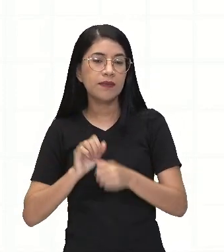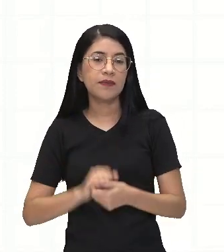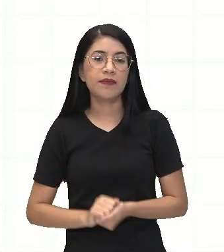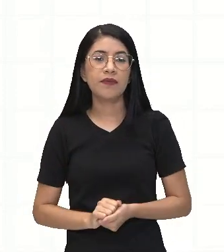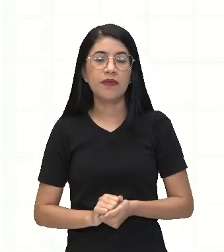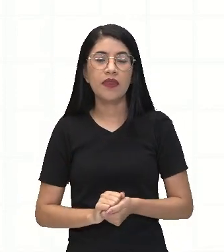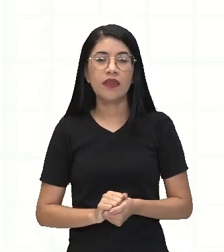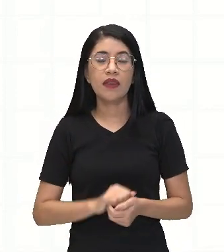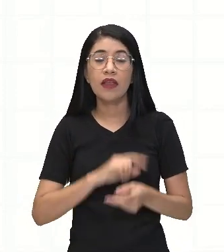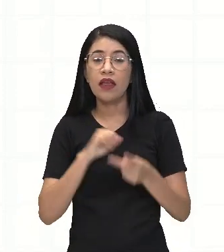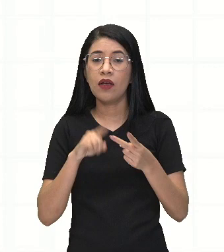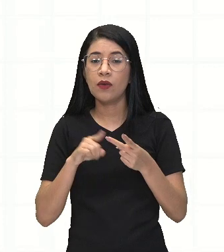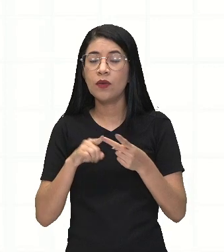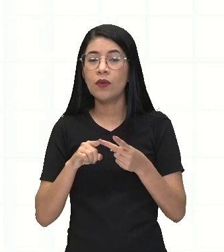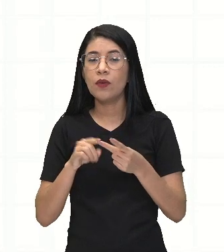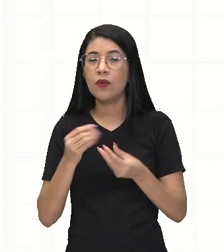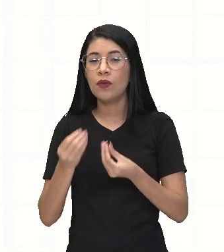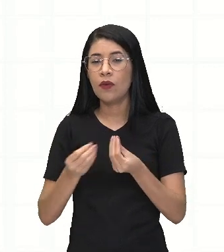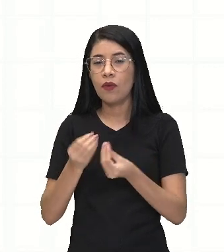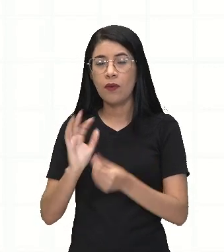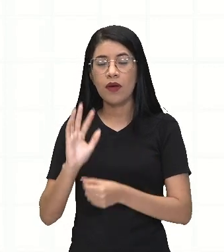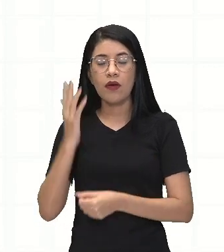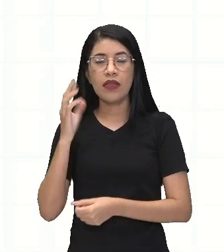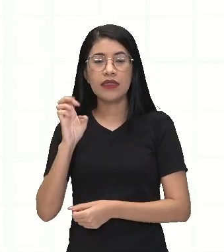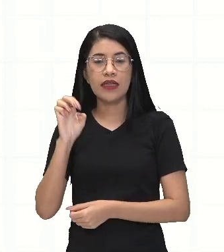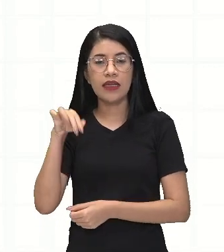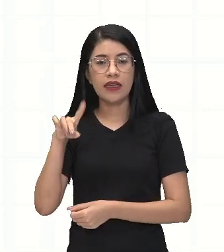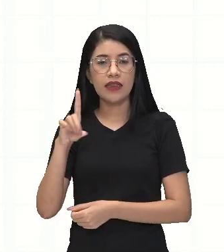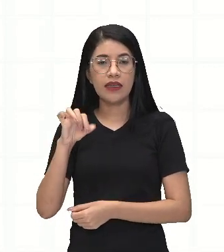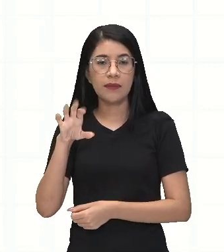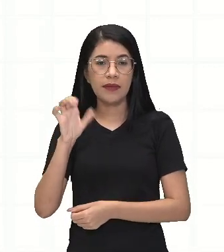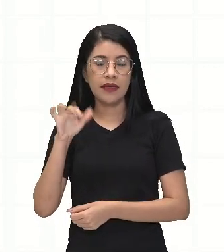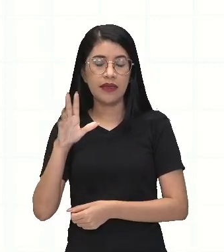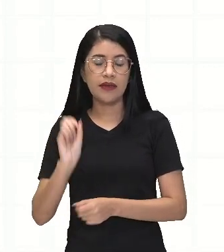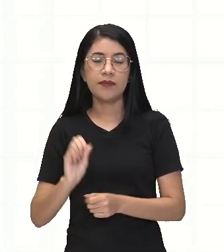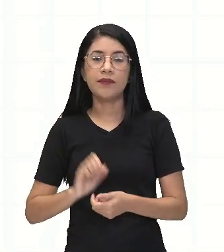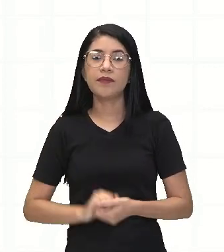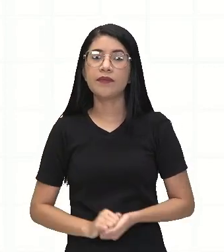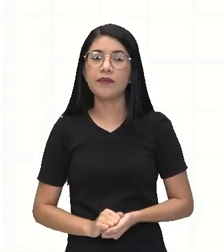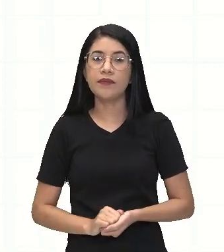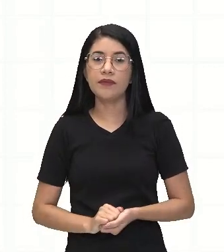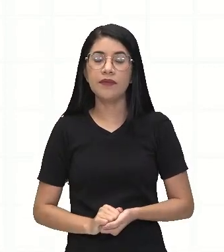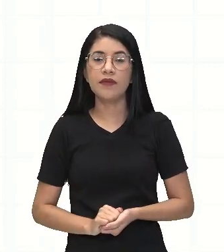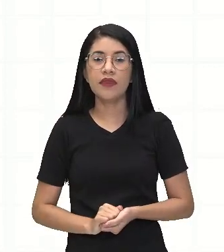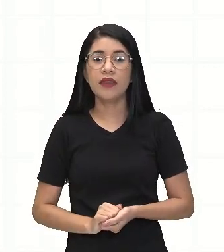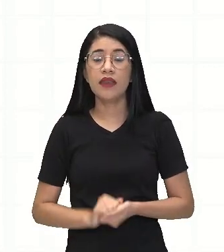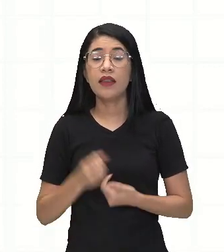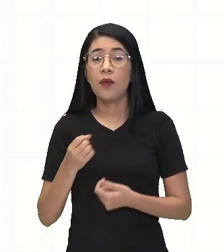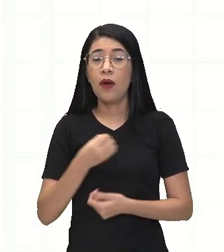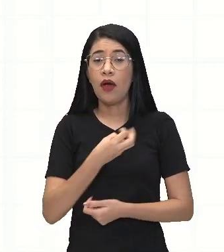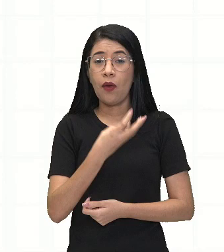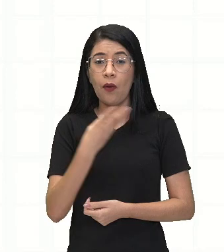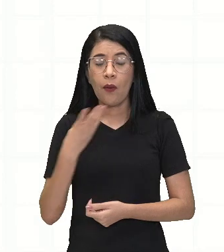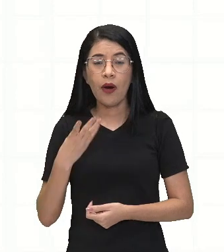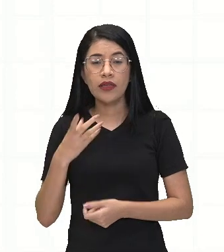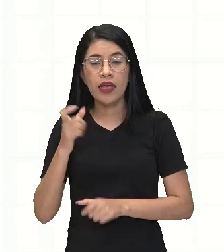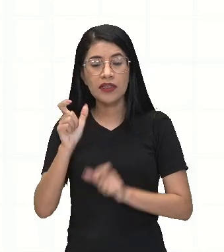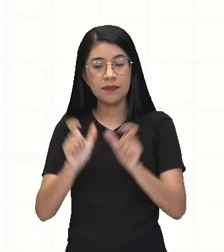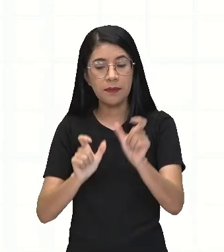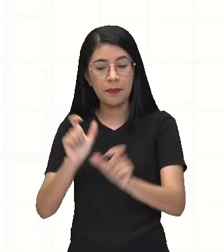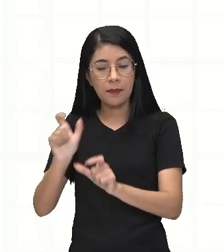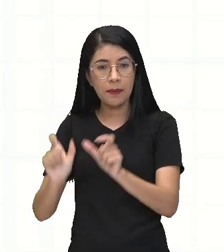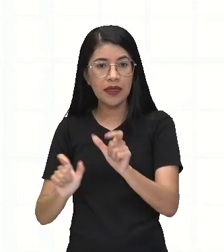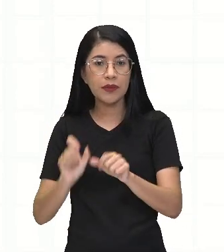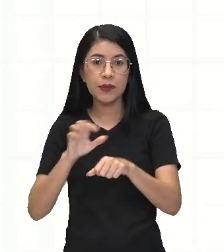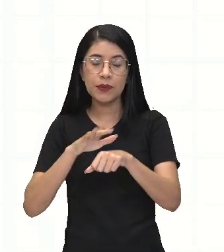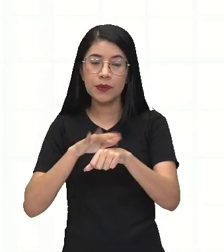a endemia. A endemia é quando o número de casos ali de uma doença ele